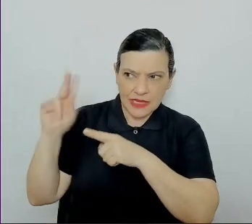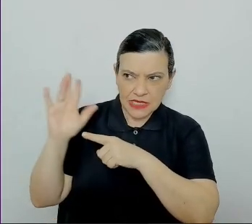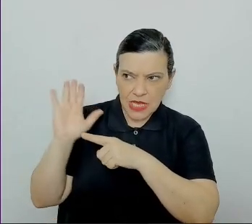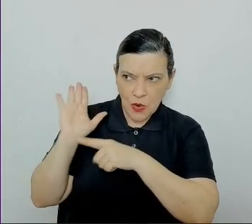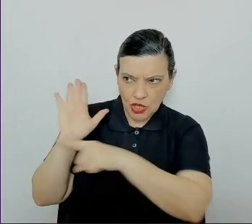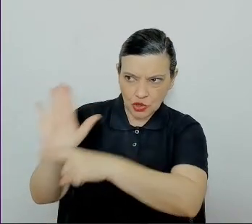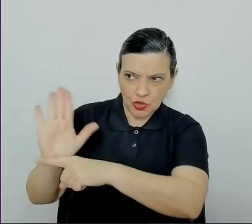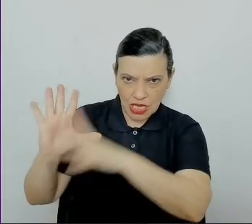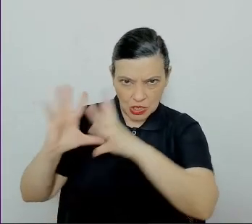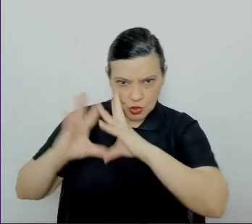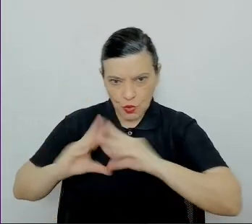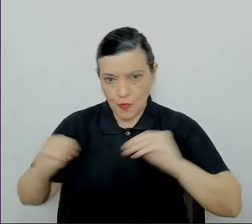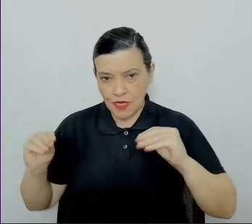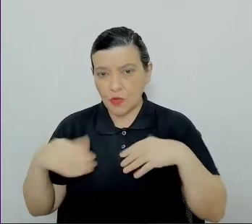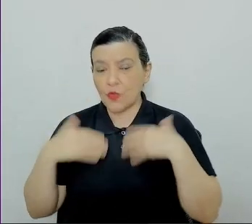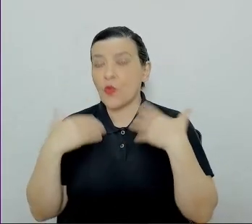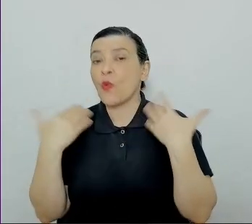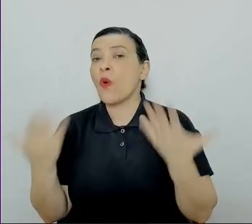funcionalidade Y.